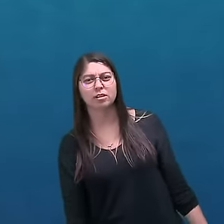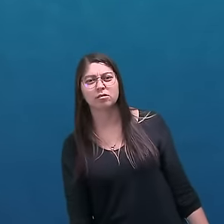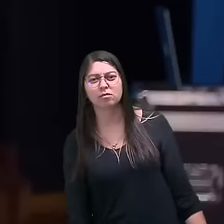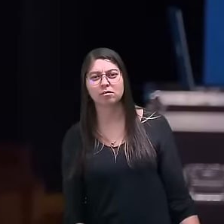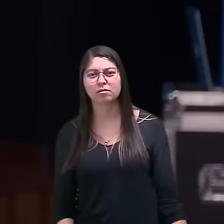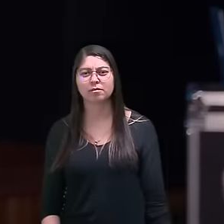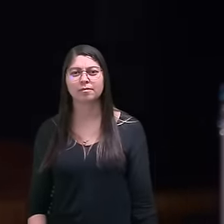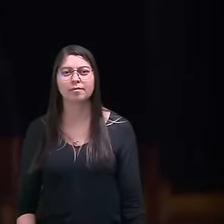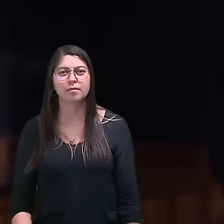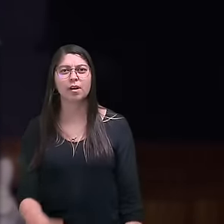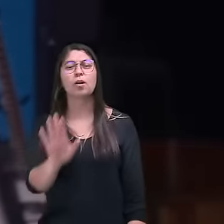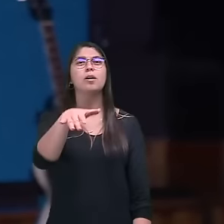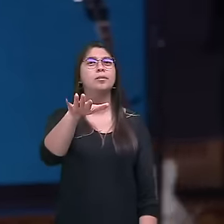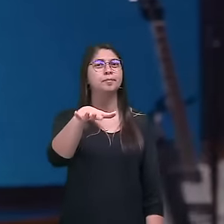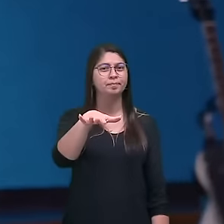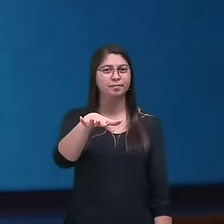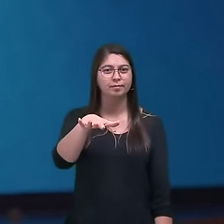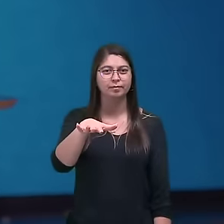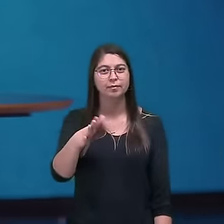Ei!